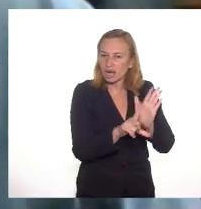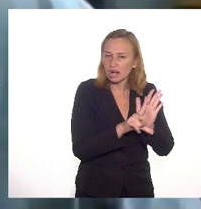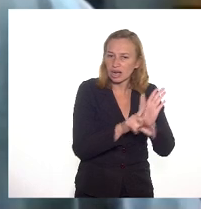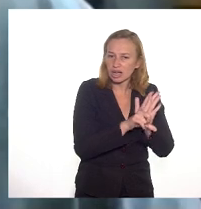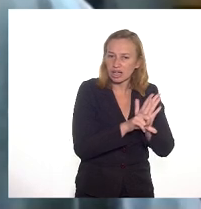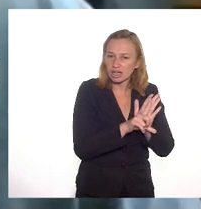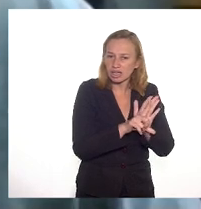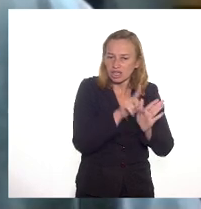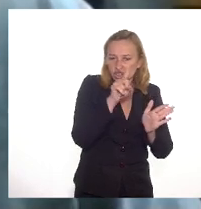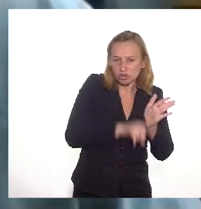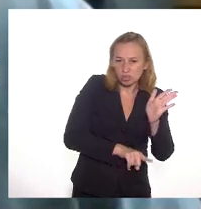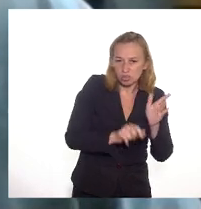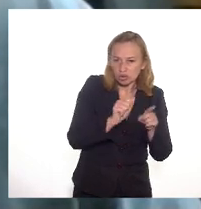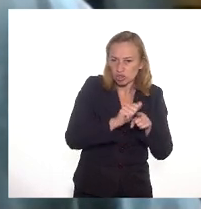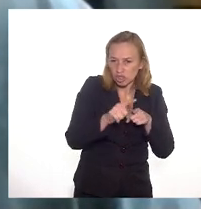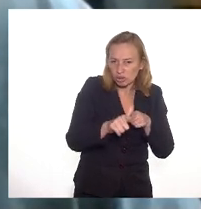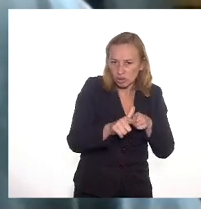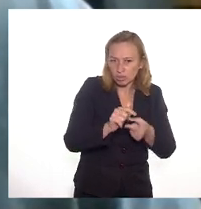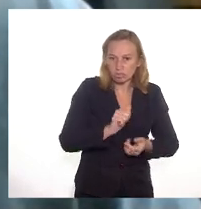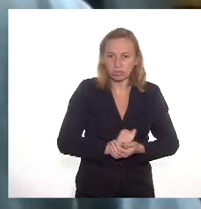aluguel?